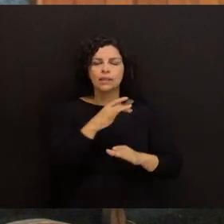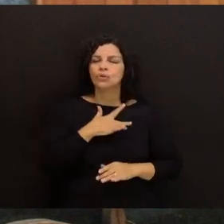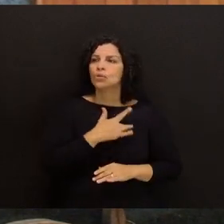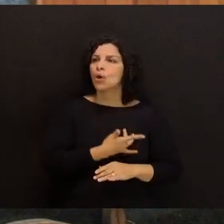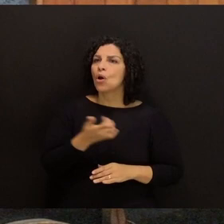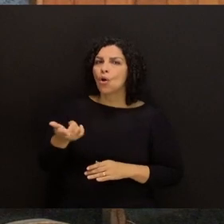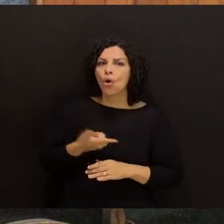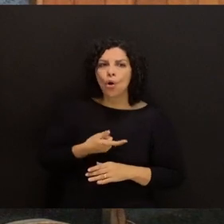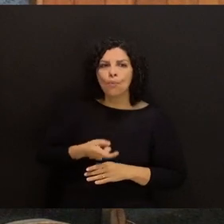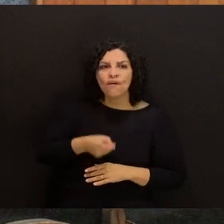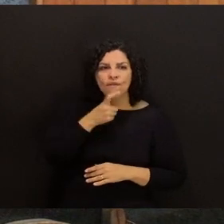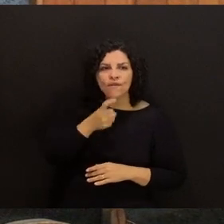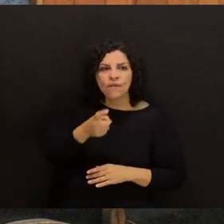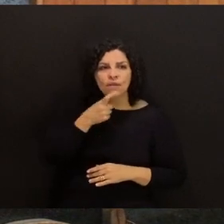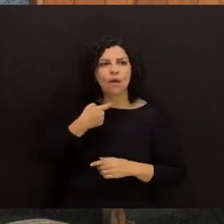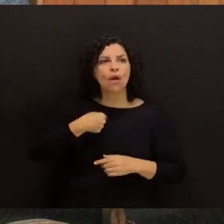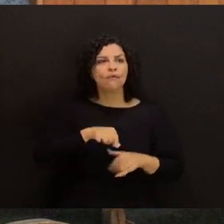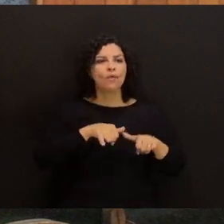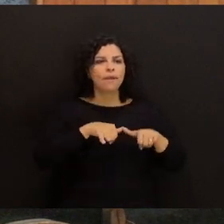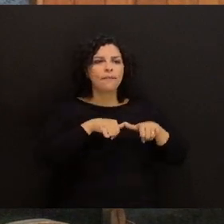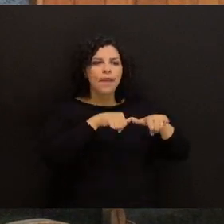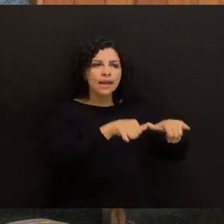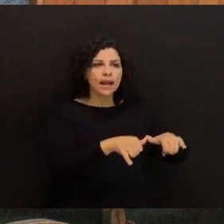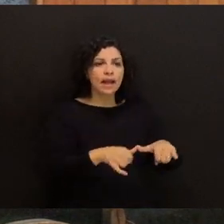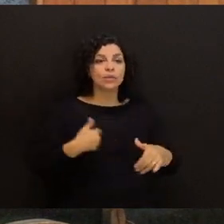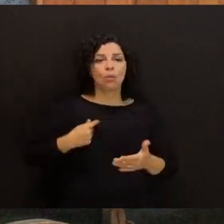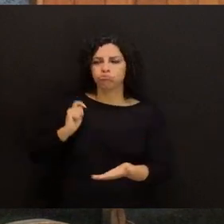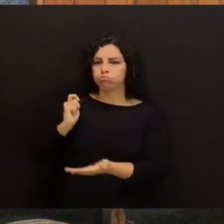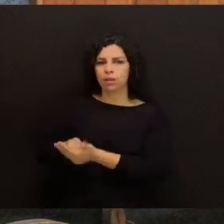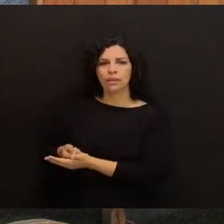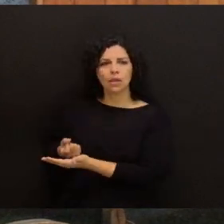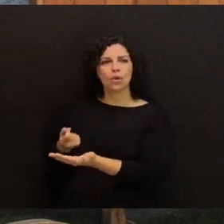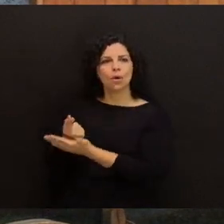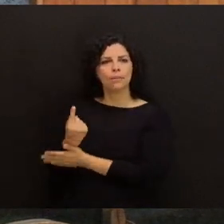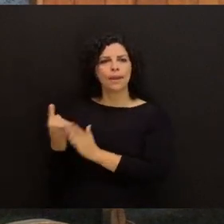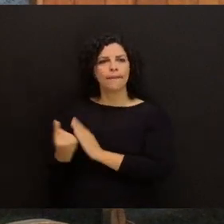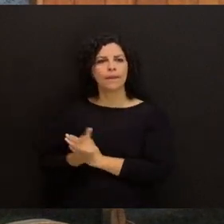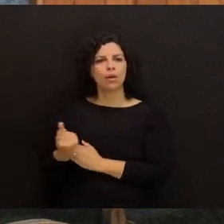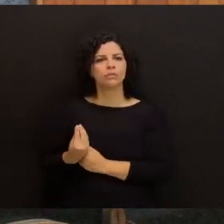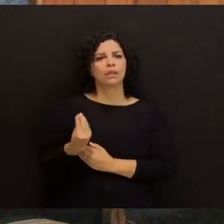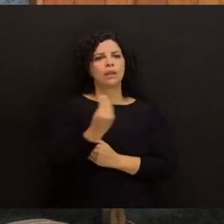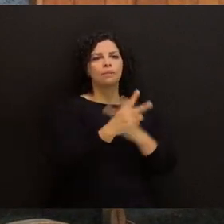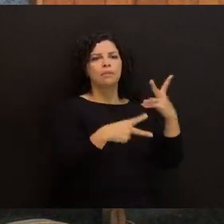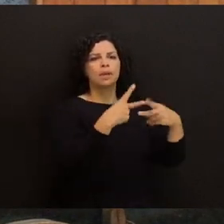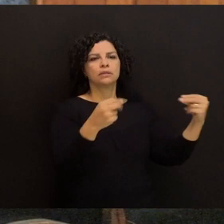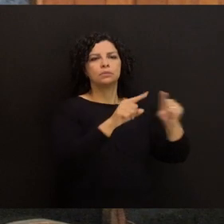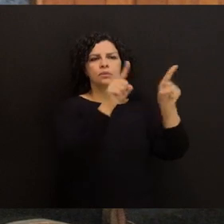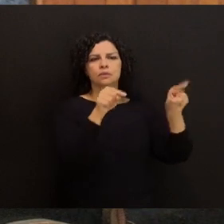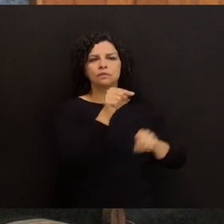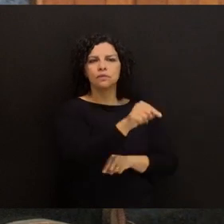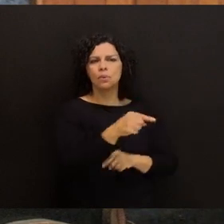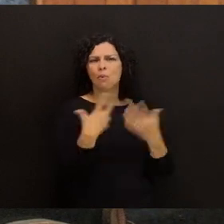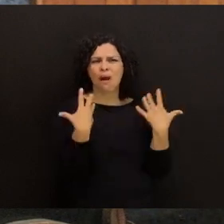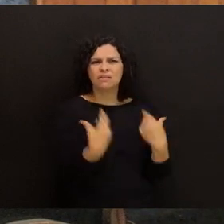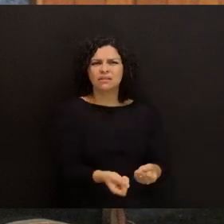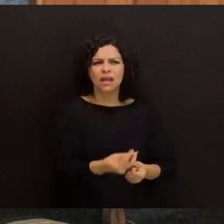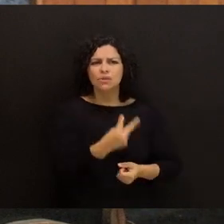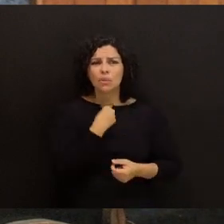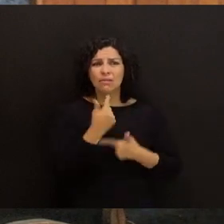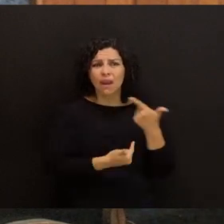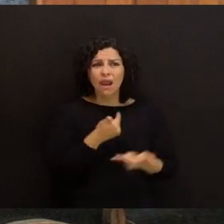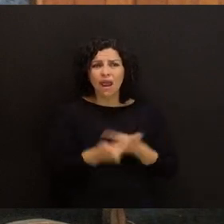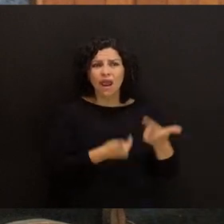momento imediatamente eu fui no mercado quando eu comprei do meu bolso um microondas e fui levar para aquelas pessoas porque aí na admissível